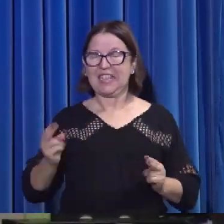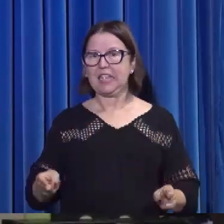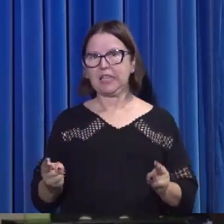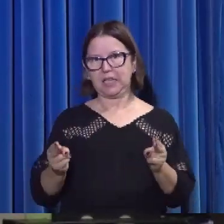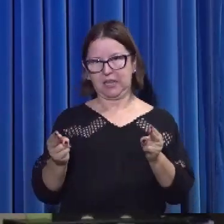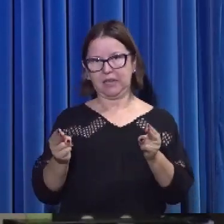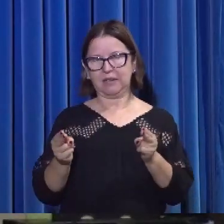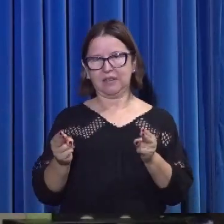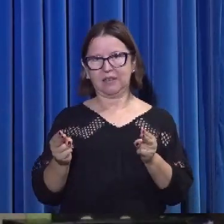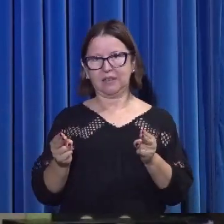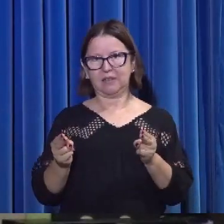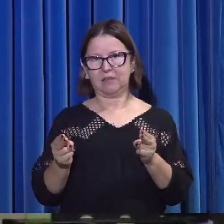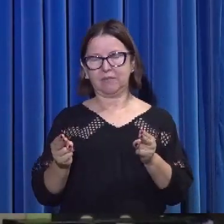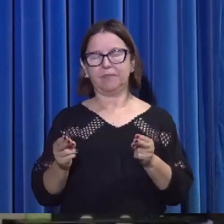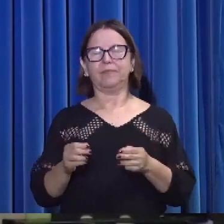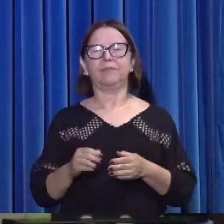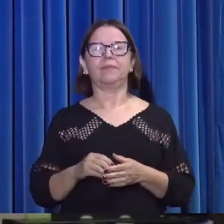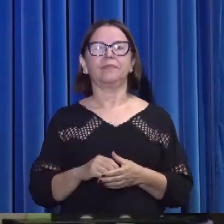negócio vai pegar.